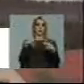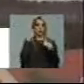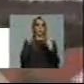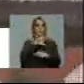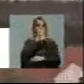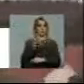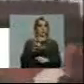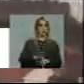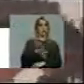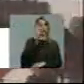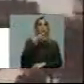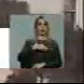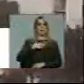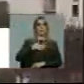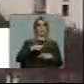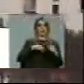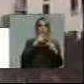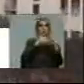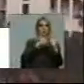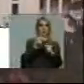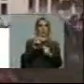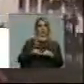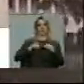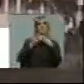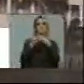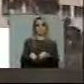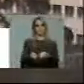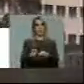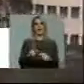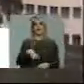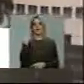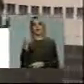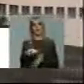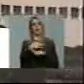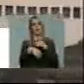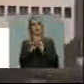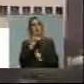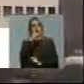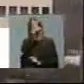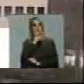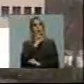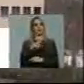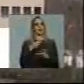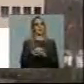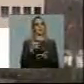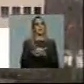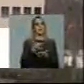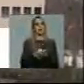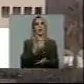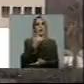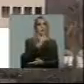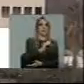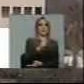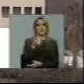país. Escolhem o construtor da obra e injetam o capital. Depois, o Governo fica a pagar